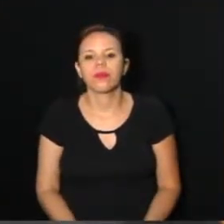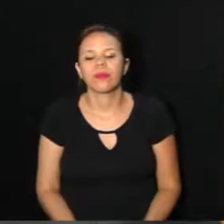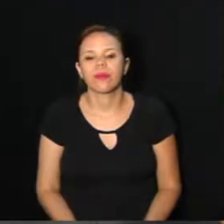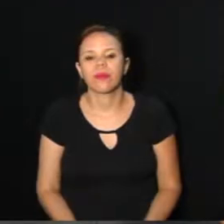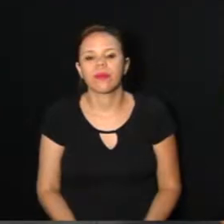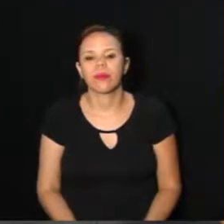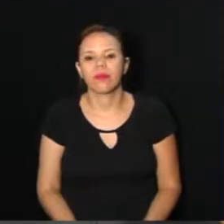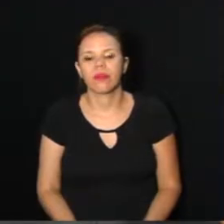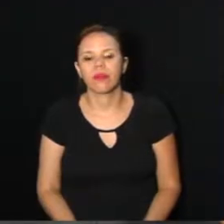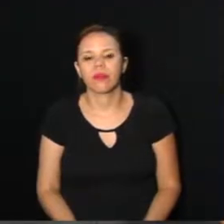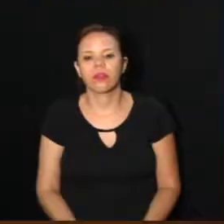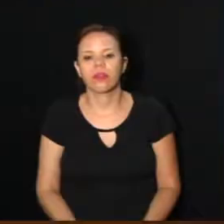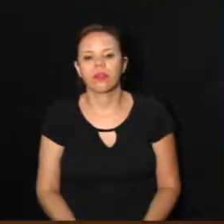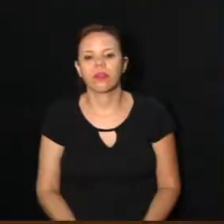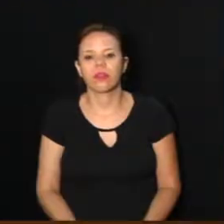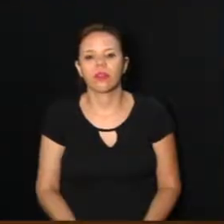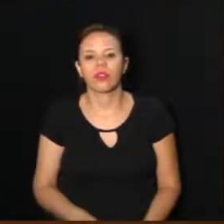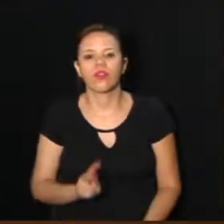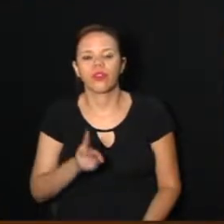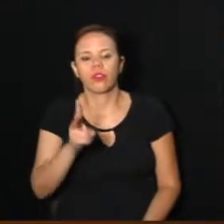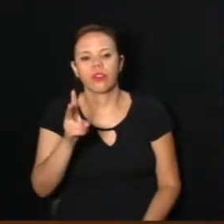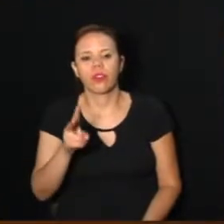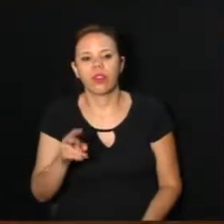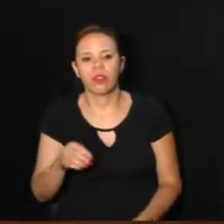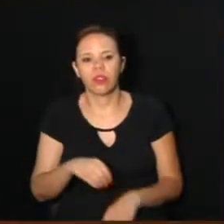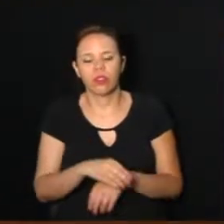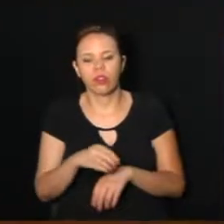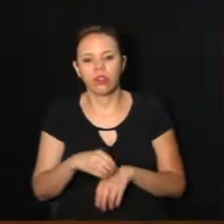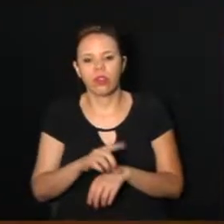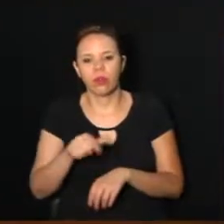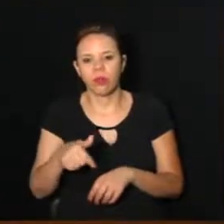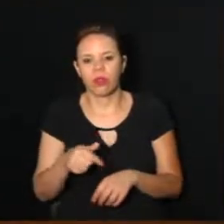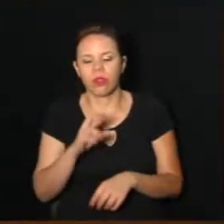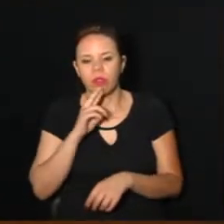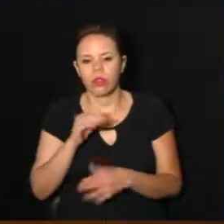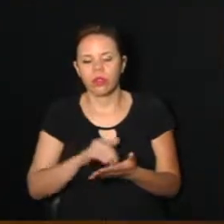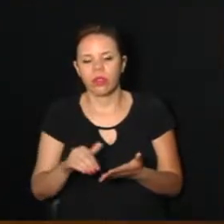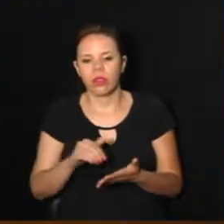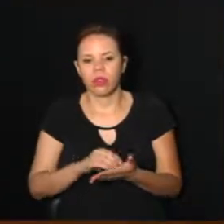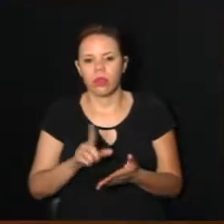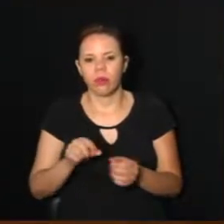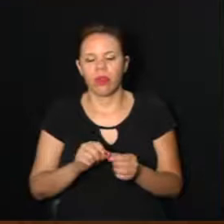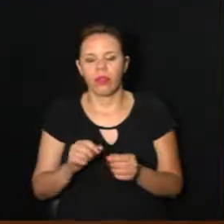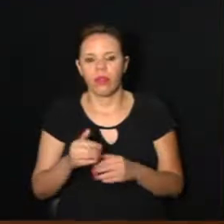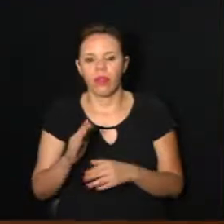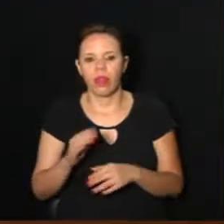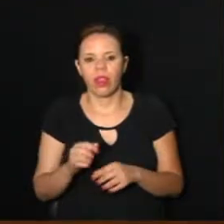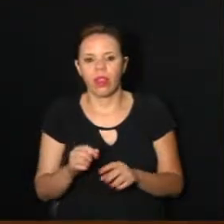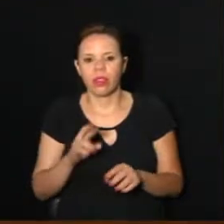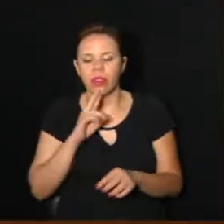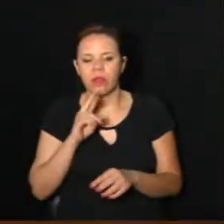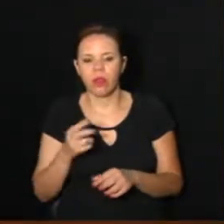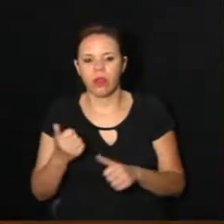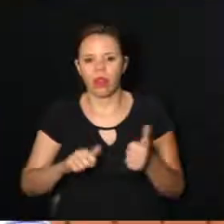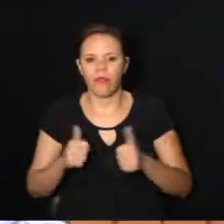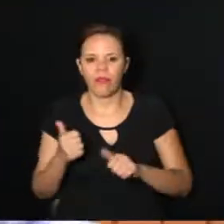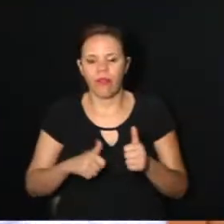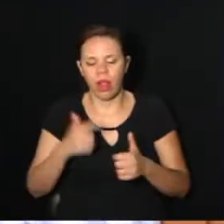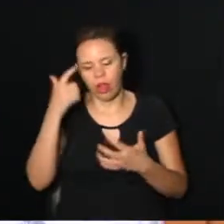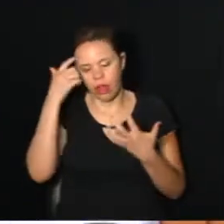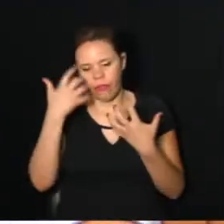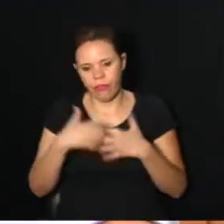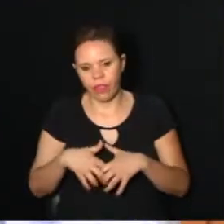Então, eu vou continuar passando a palavra aos companheiros da mesa, depois, na sequência, o secretário faz o avanço. Mas, avaliando aí a